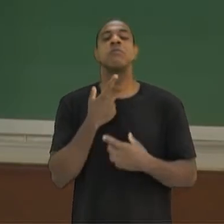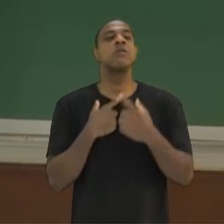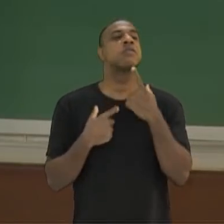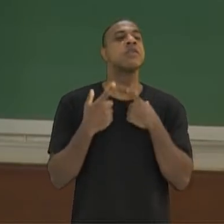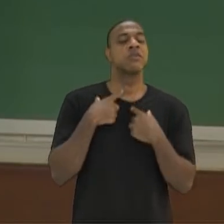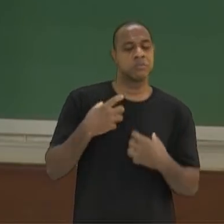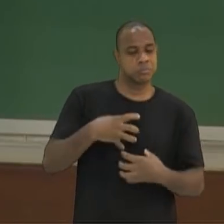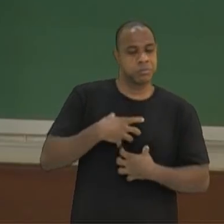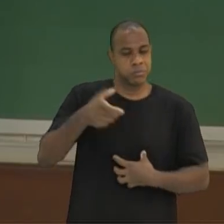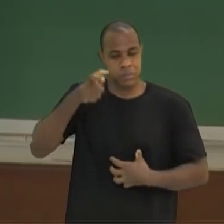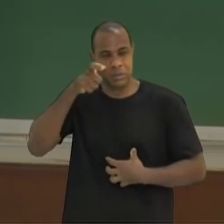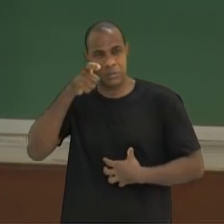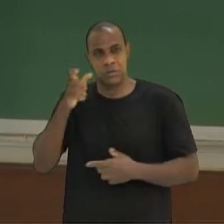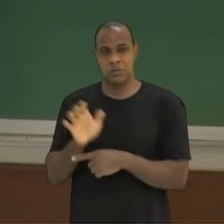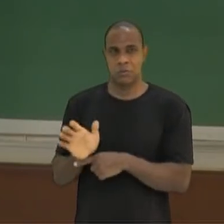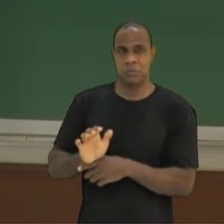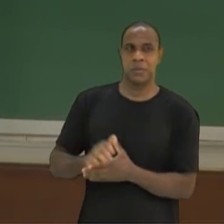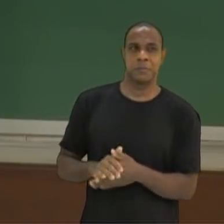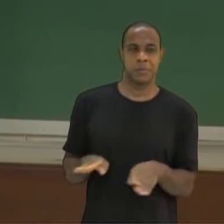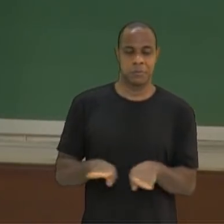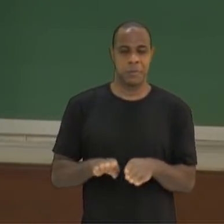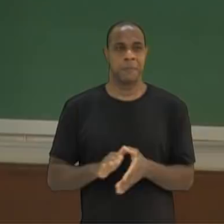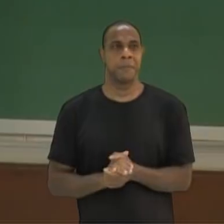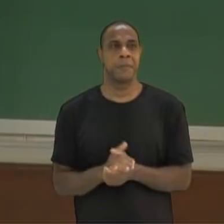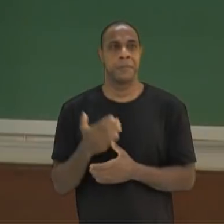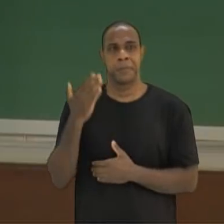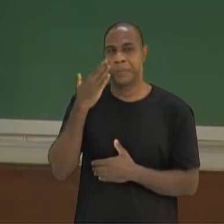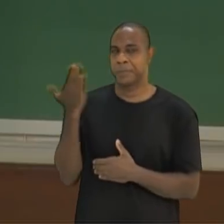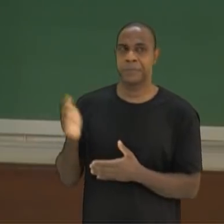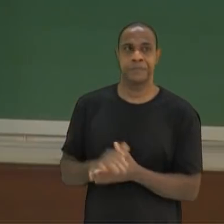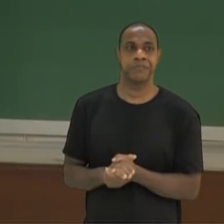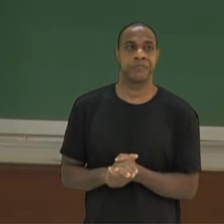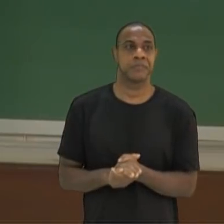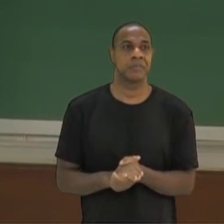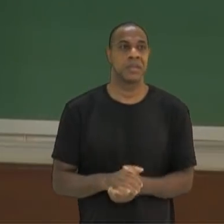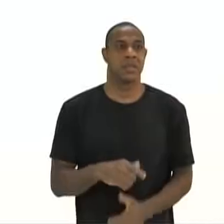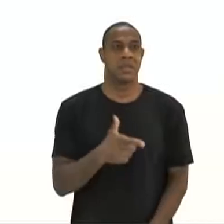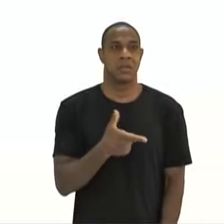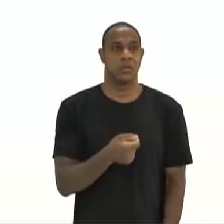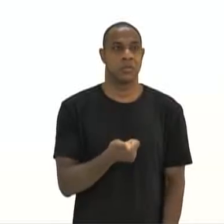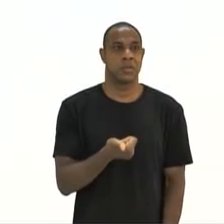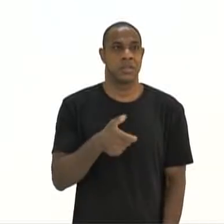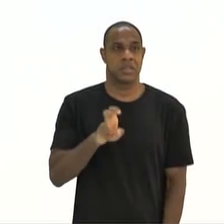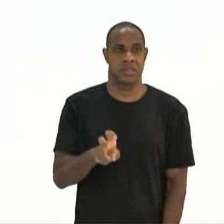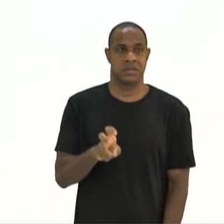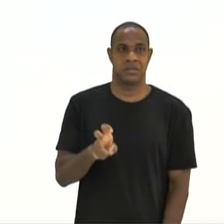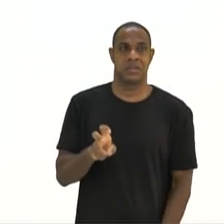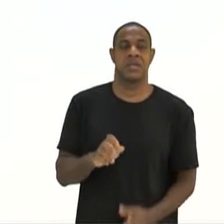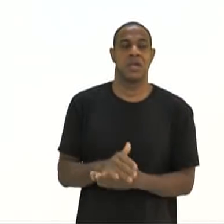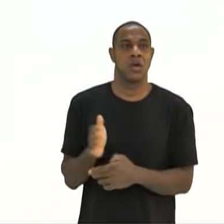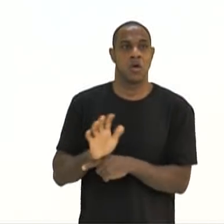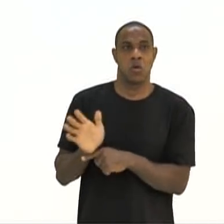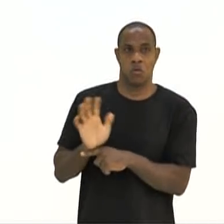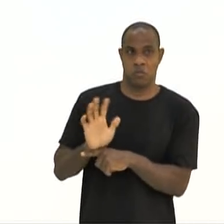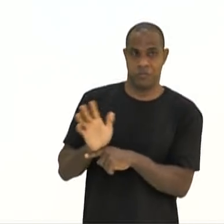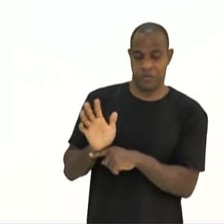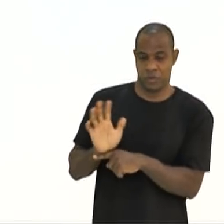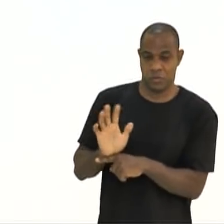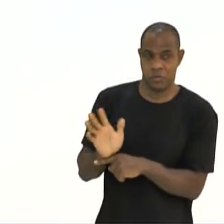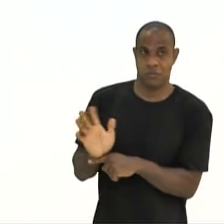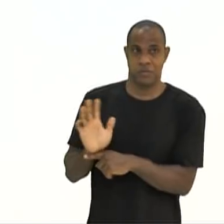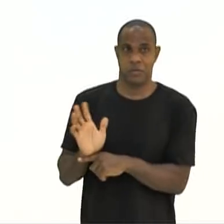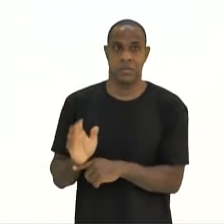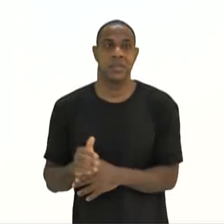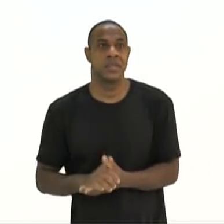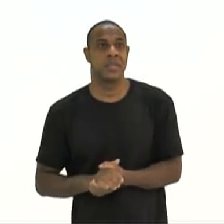assistir ao filme. Então, lançada em 2015, a animação Divertidamente, no original Inside